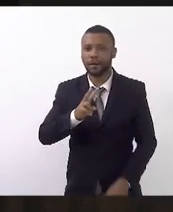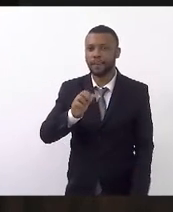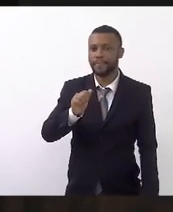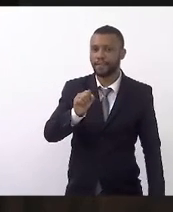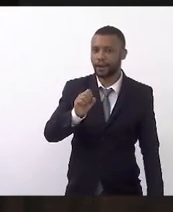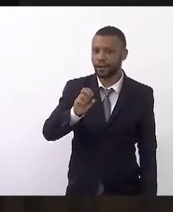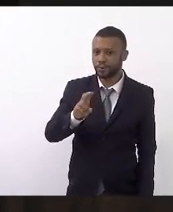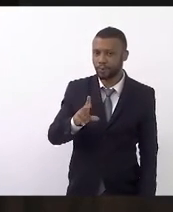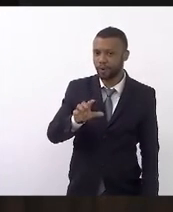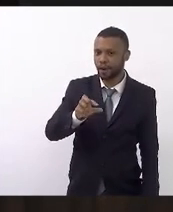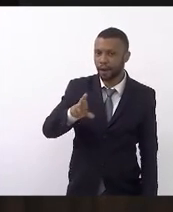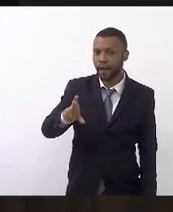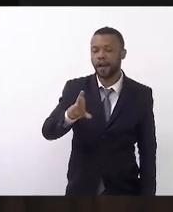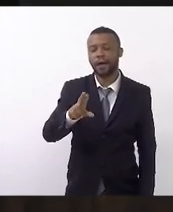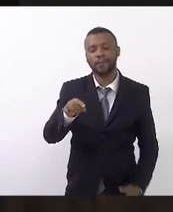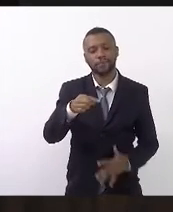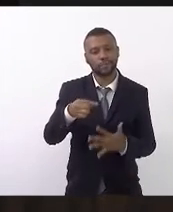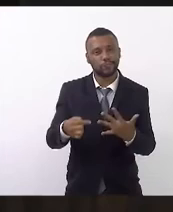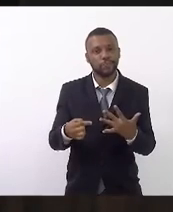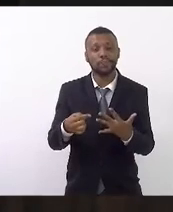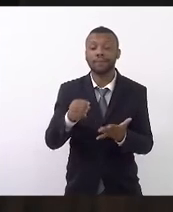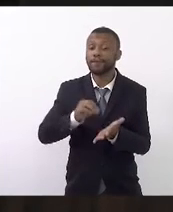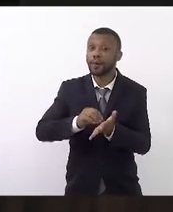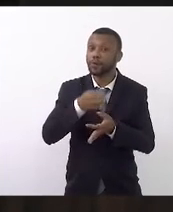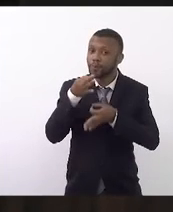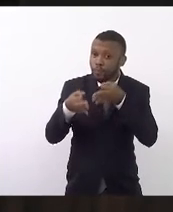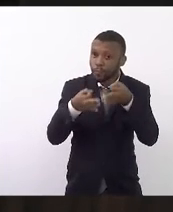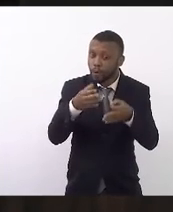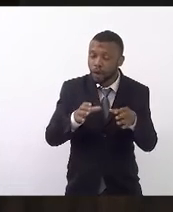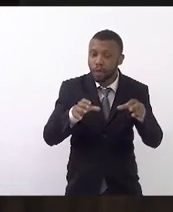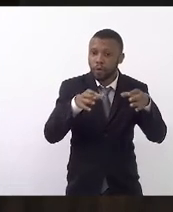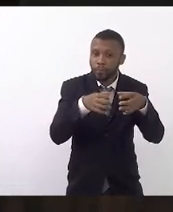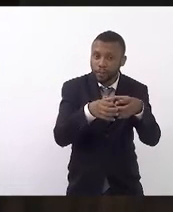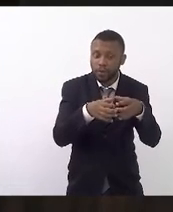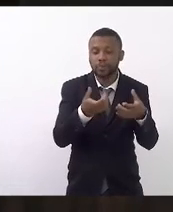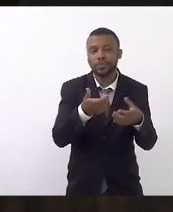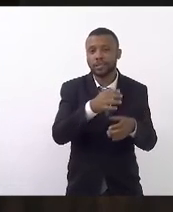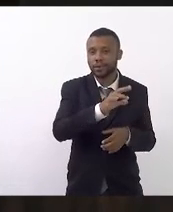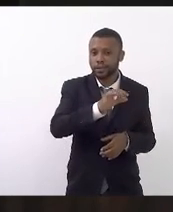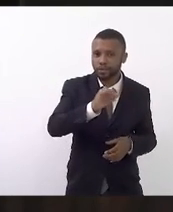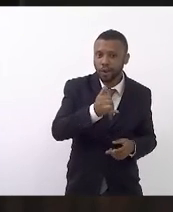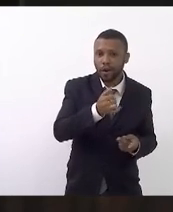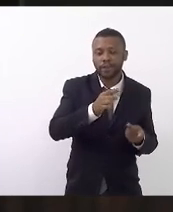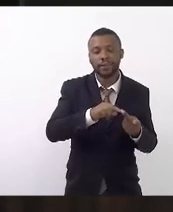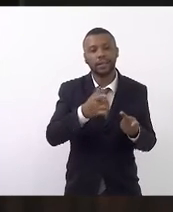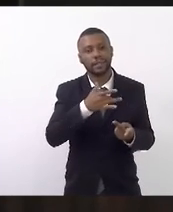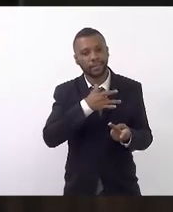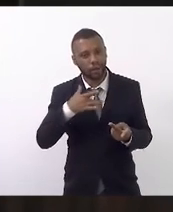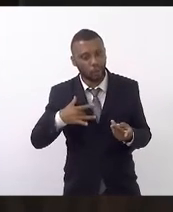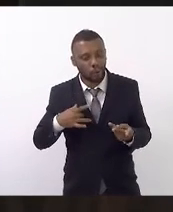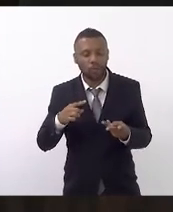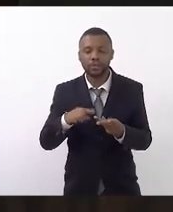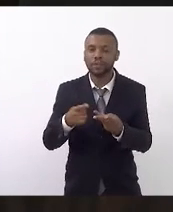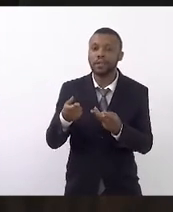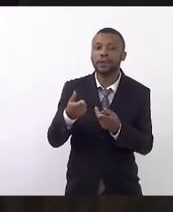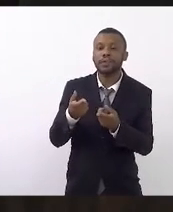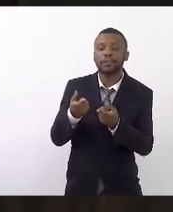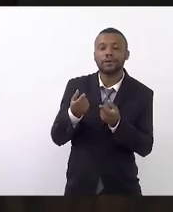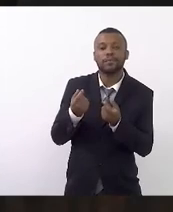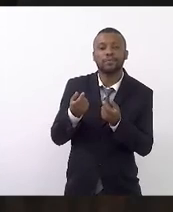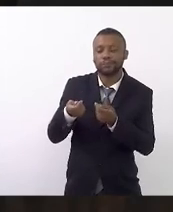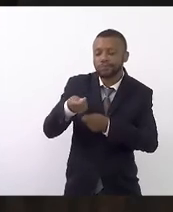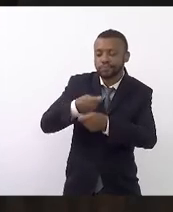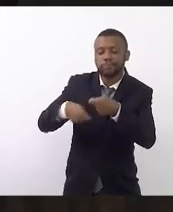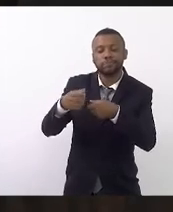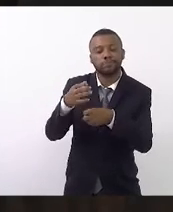das comissões de Constituição e Justiça, de Saúde, de Orçamento, Finanças, Fiscalização Financeira e Controle. Para emitir parecer pela